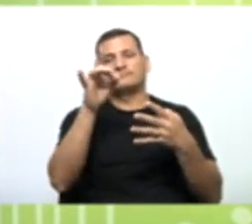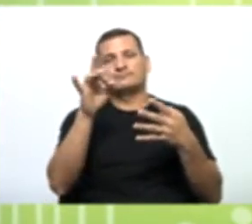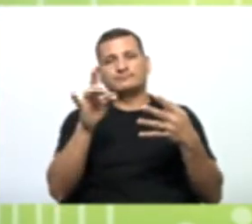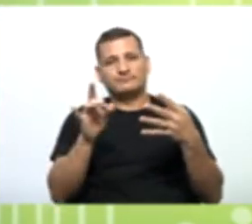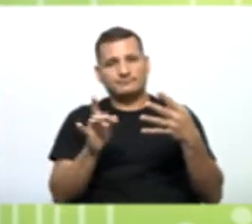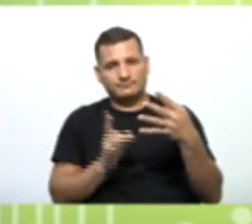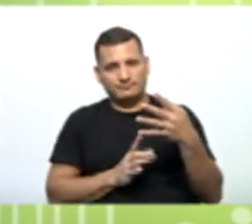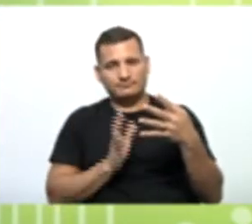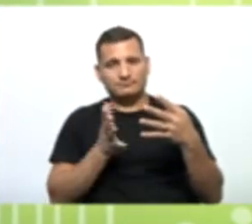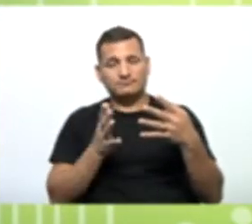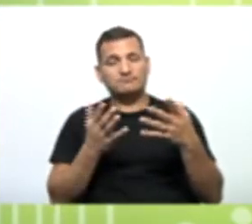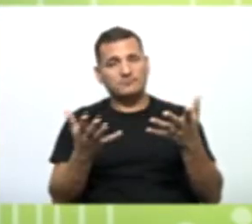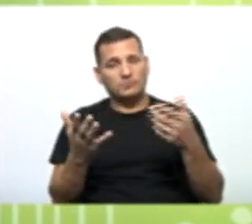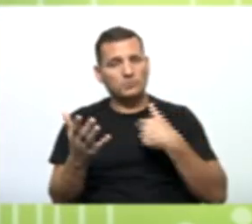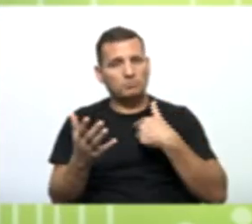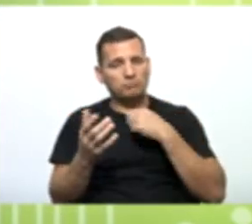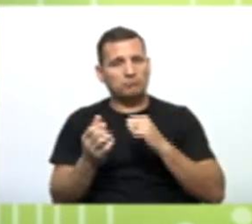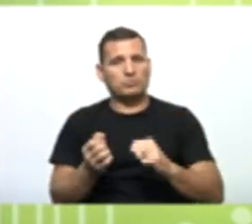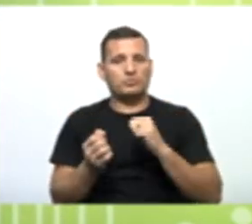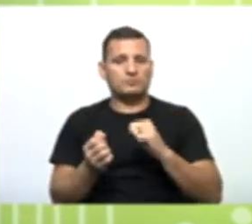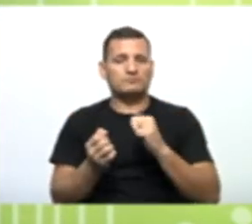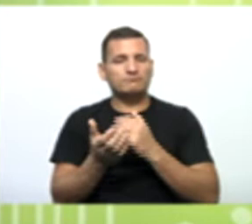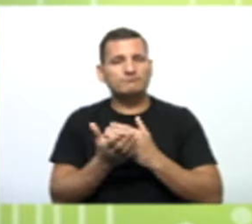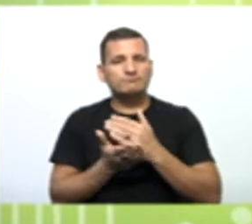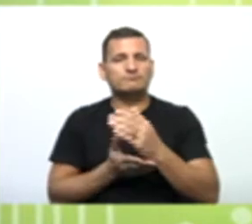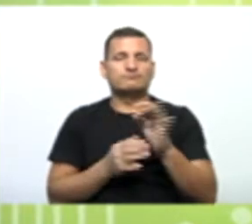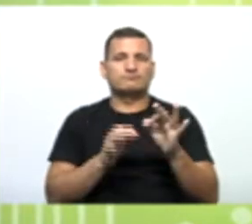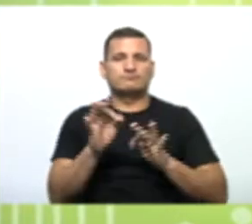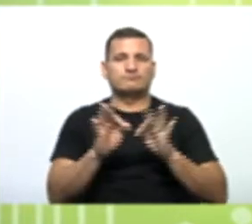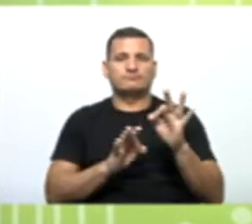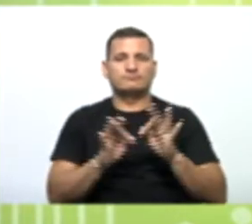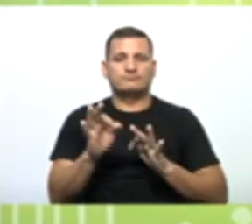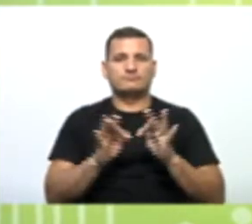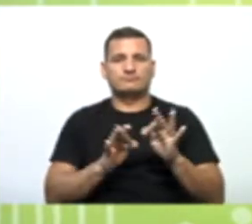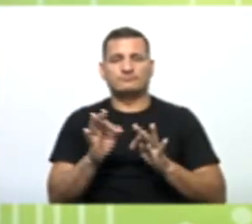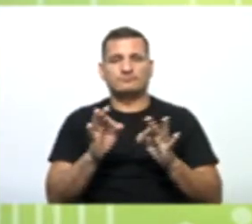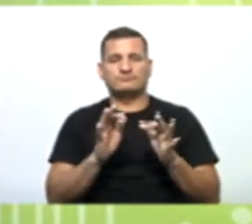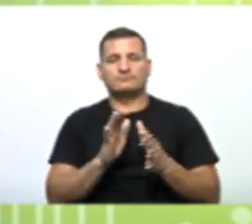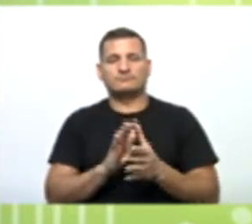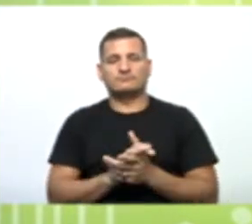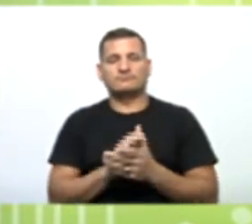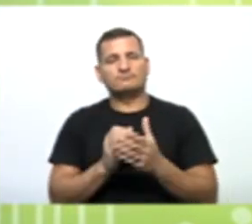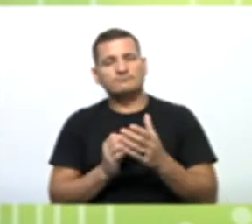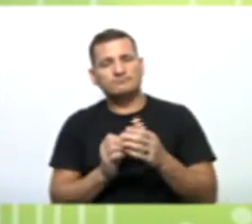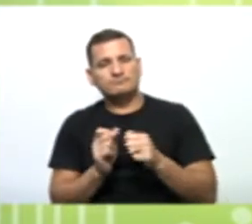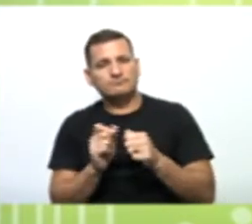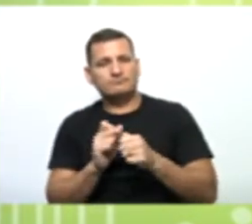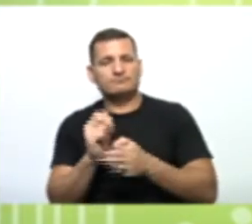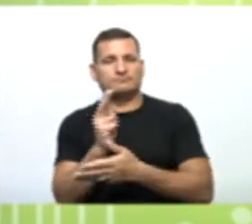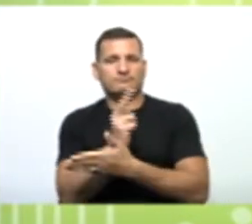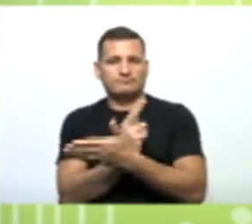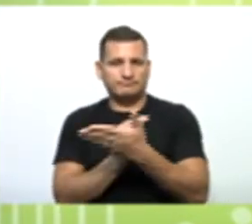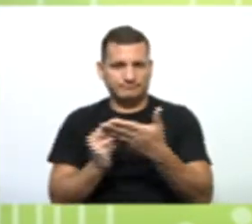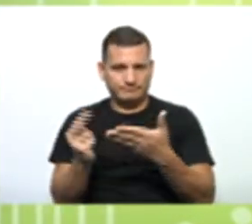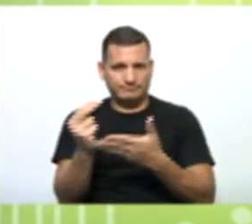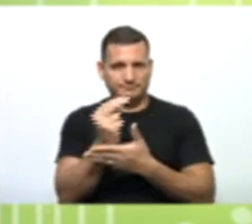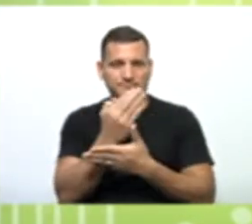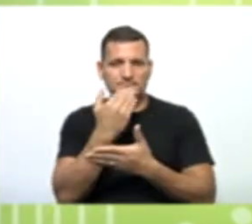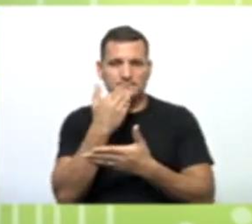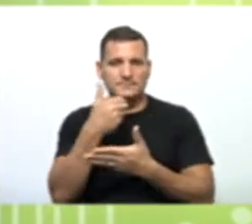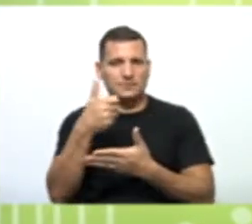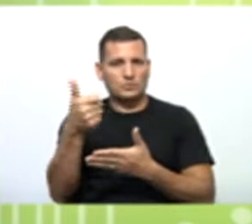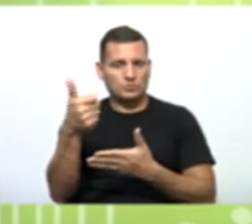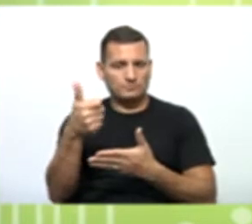delas, então eu já posso começar a planejar e criar layouts bem melhor do que eu